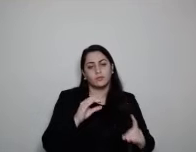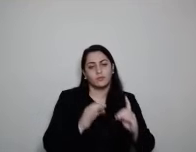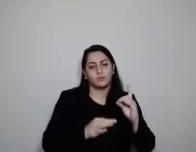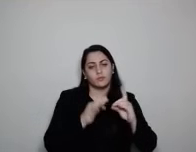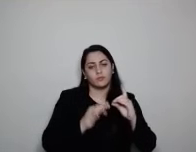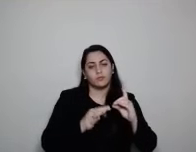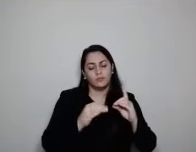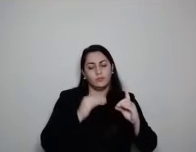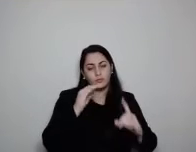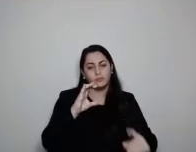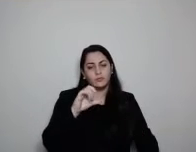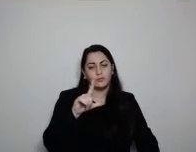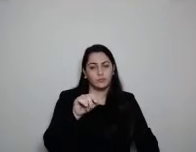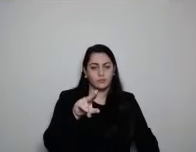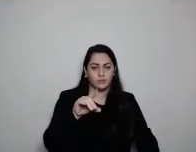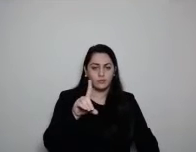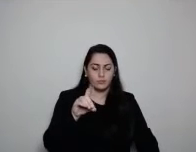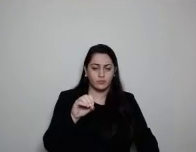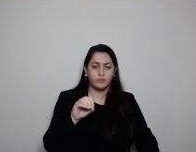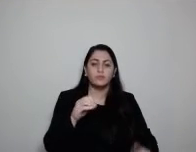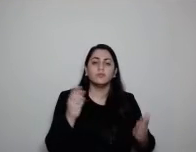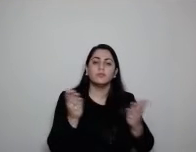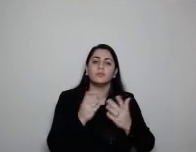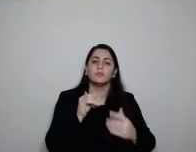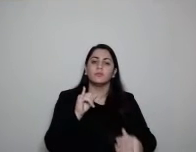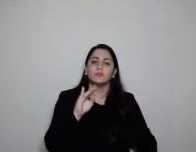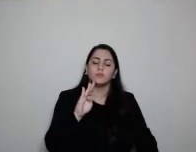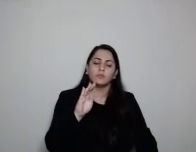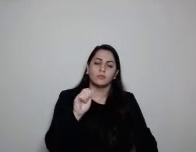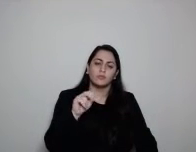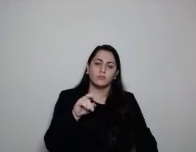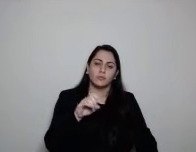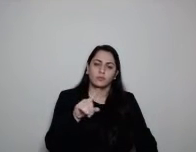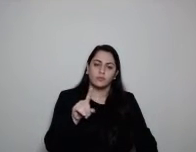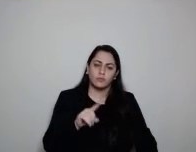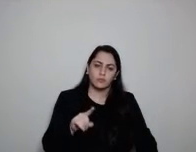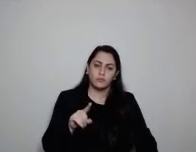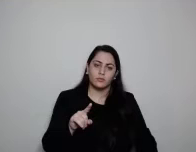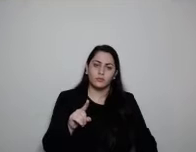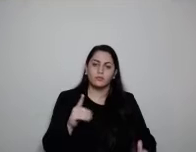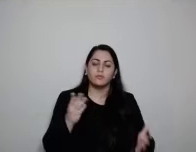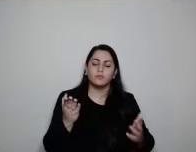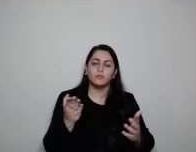o voto Vossa Excelência em relação à participação do